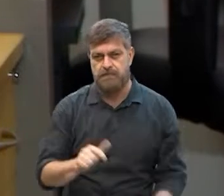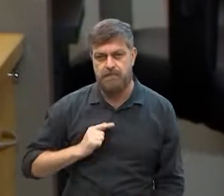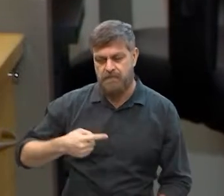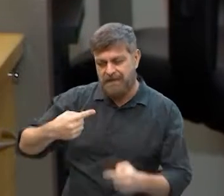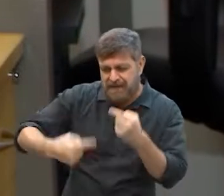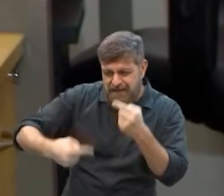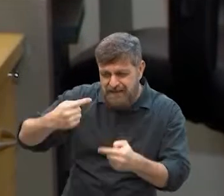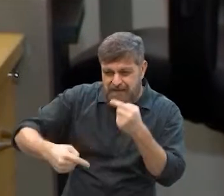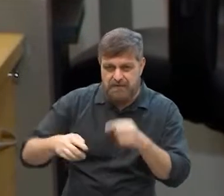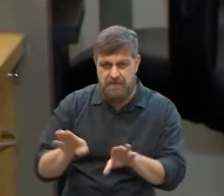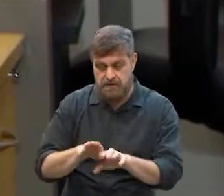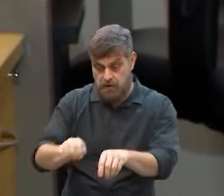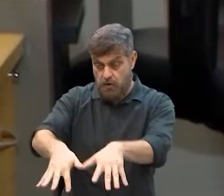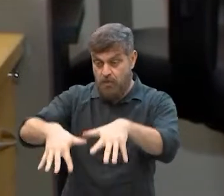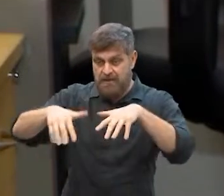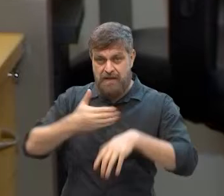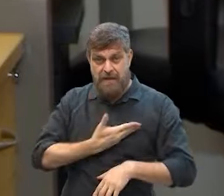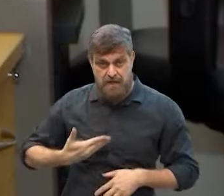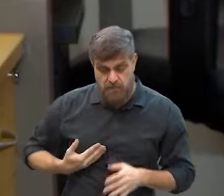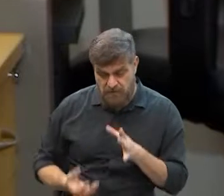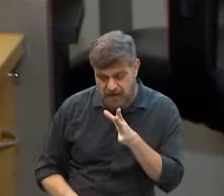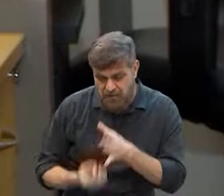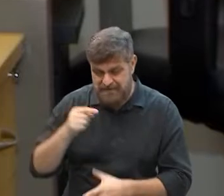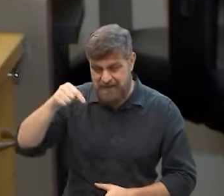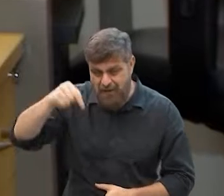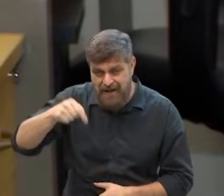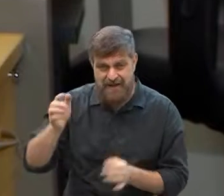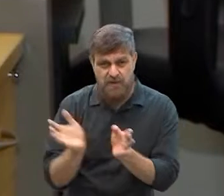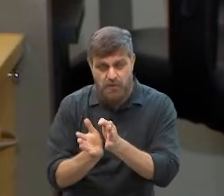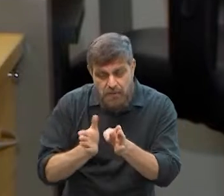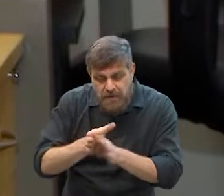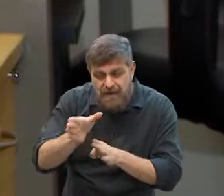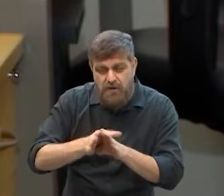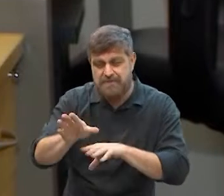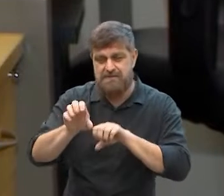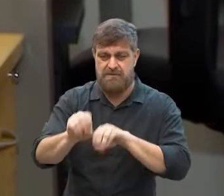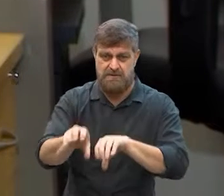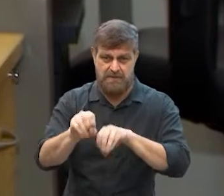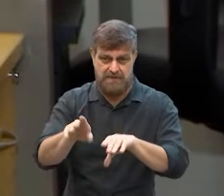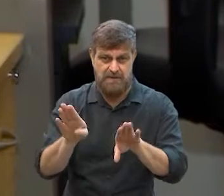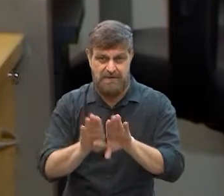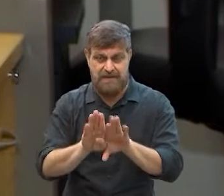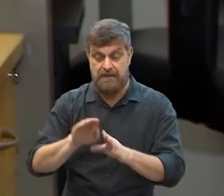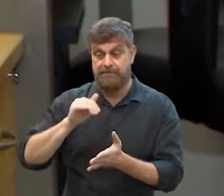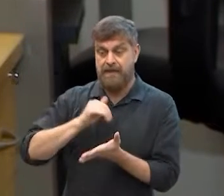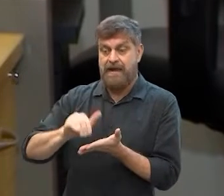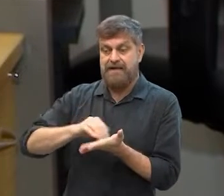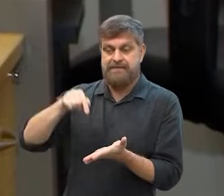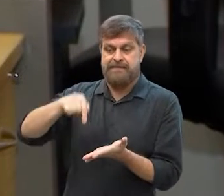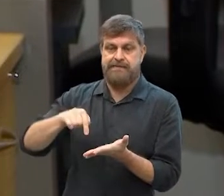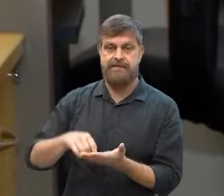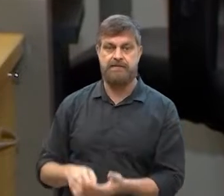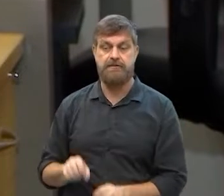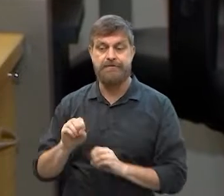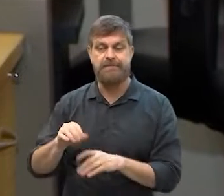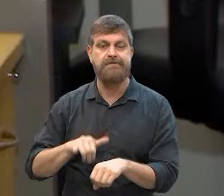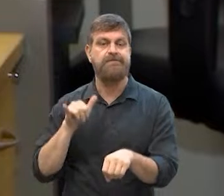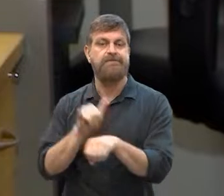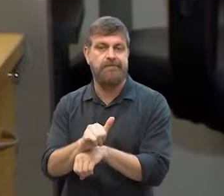debates públicos. Recentemente eu fiz um debate no âmbito da Comissão de Educação, em que a Secretaria de Educação infelizmente não